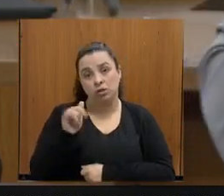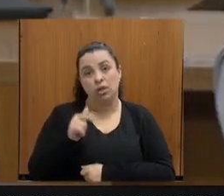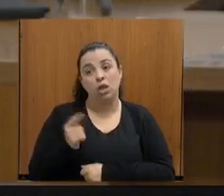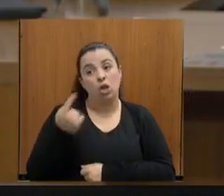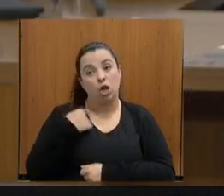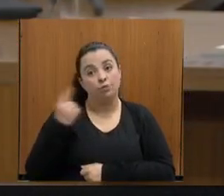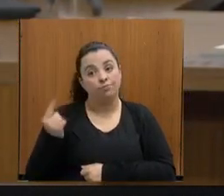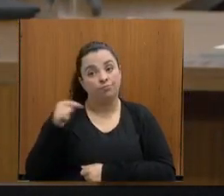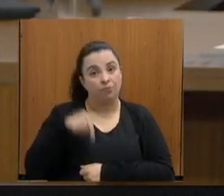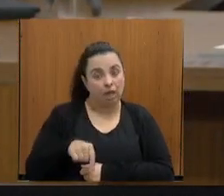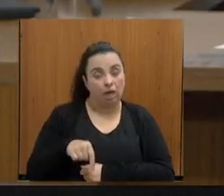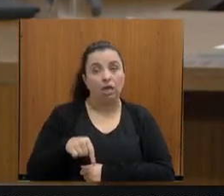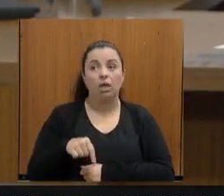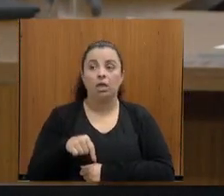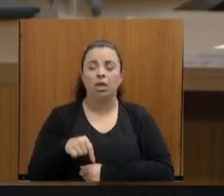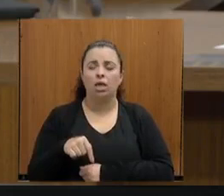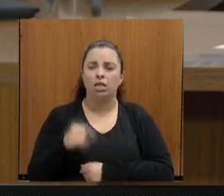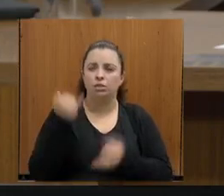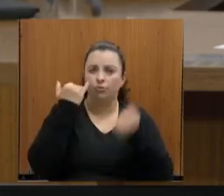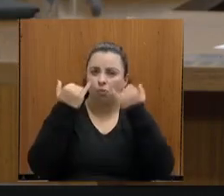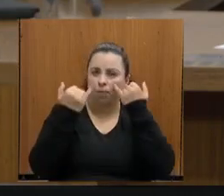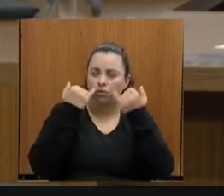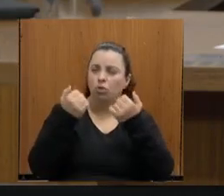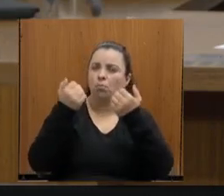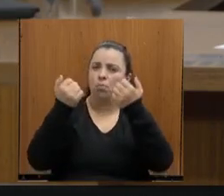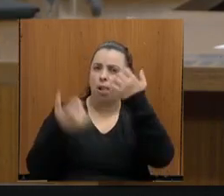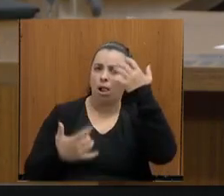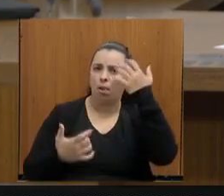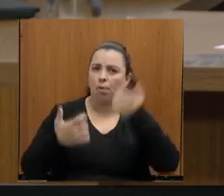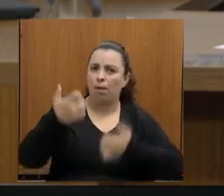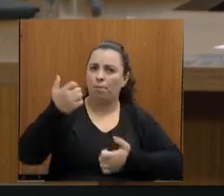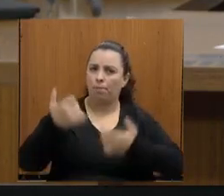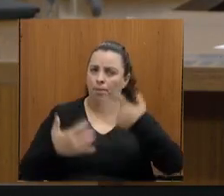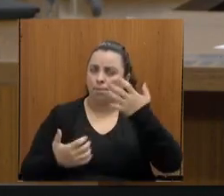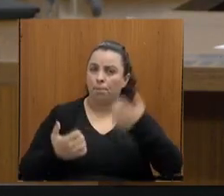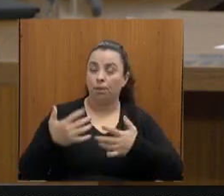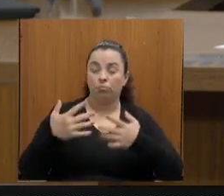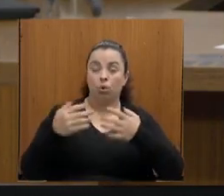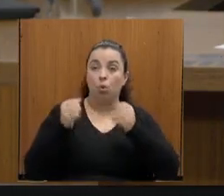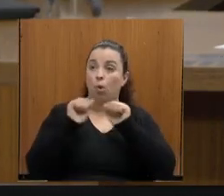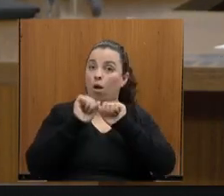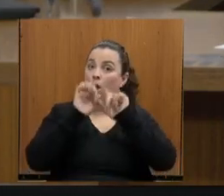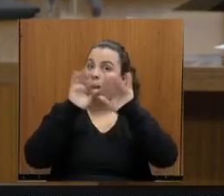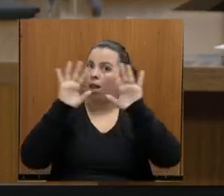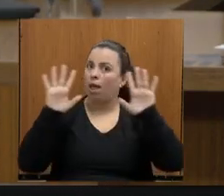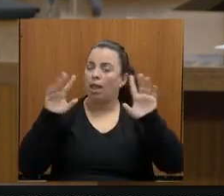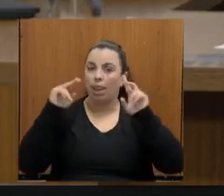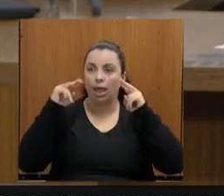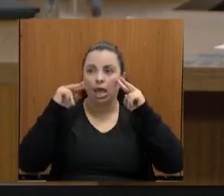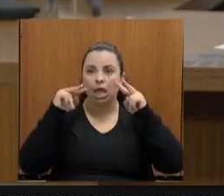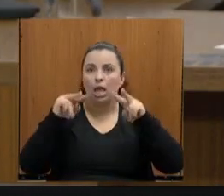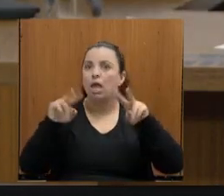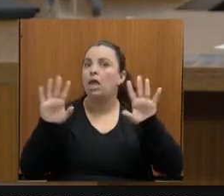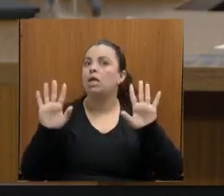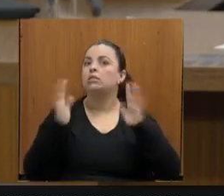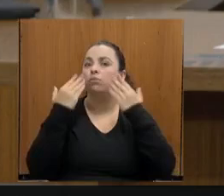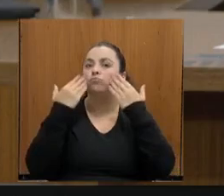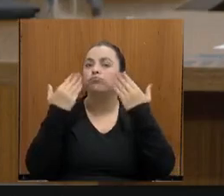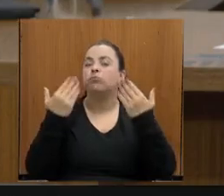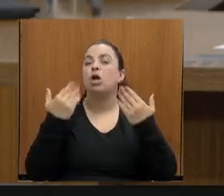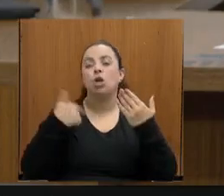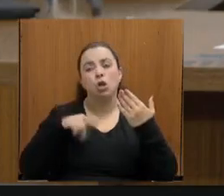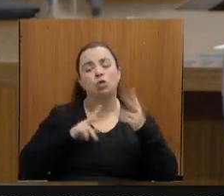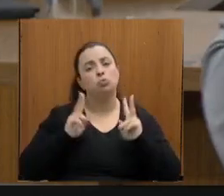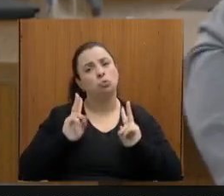aqui prestamos todas as informações com a maior transparência seguimos absoluta à